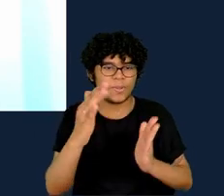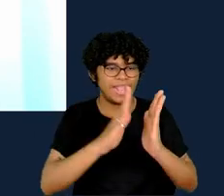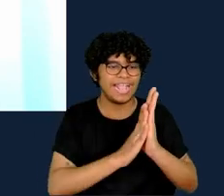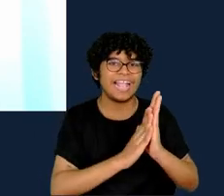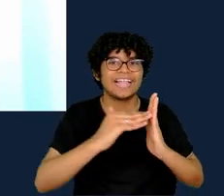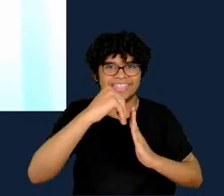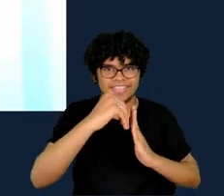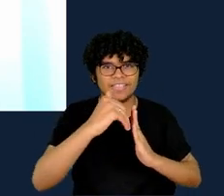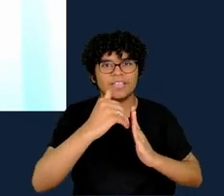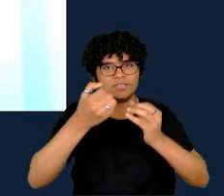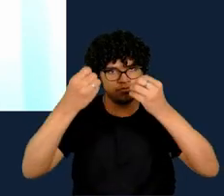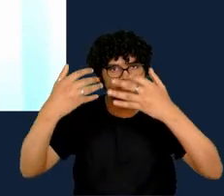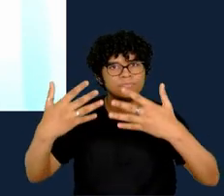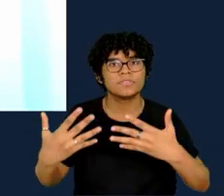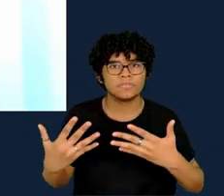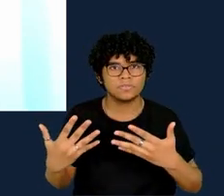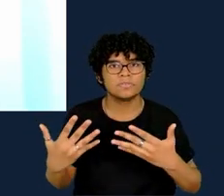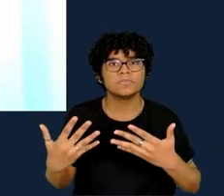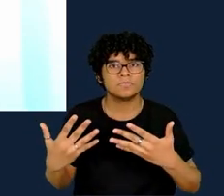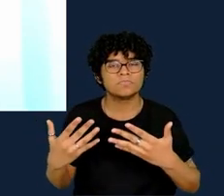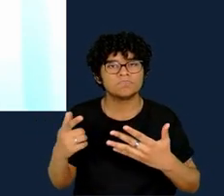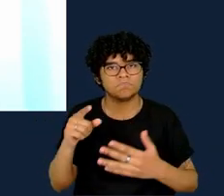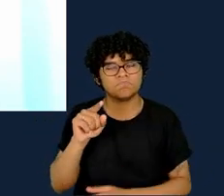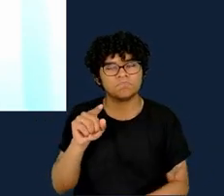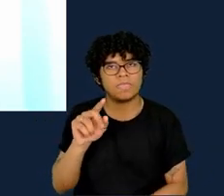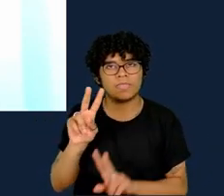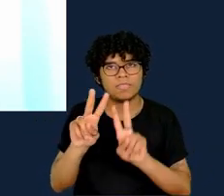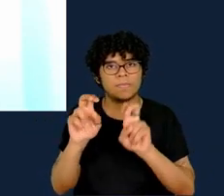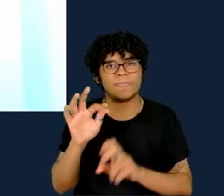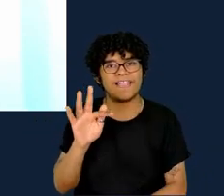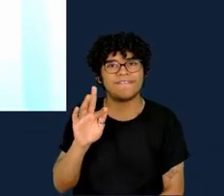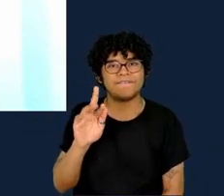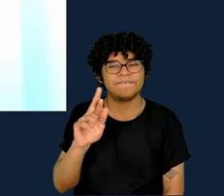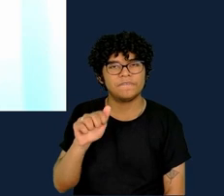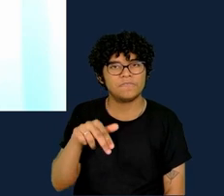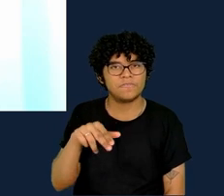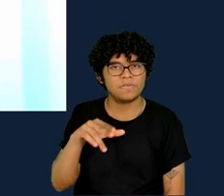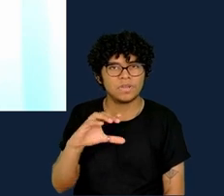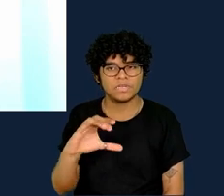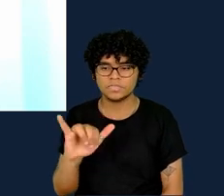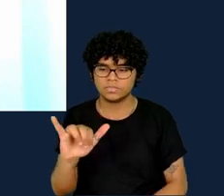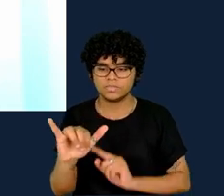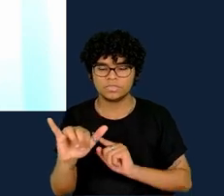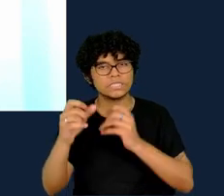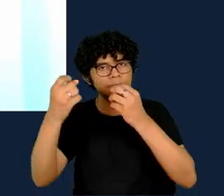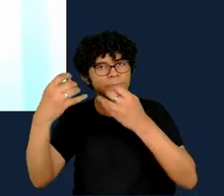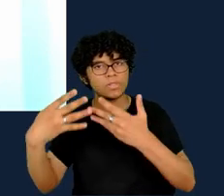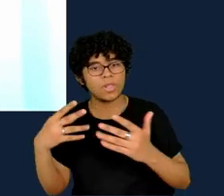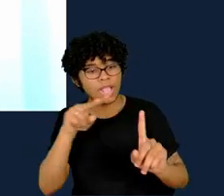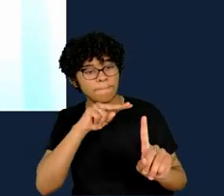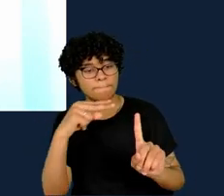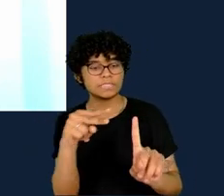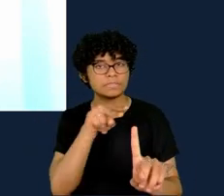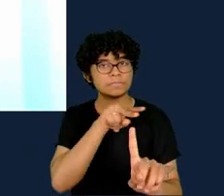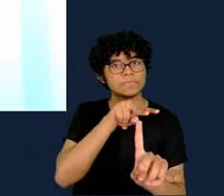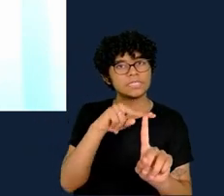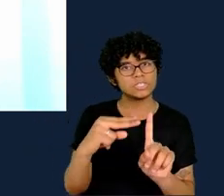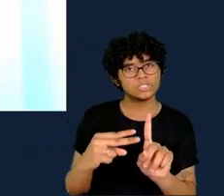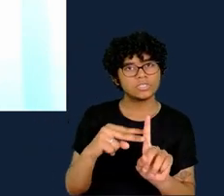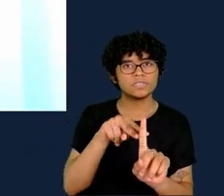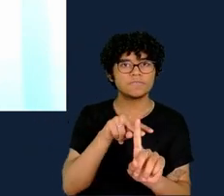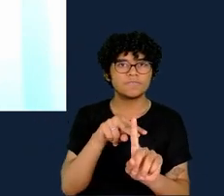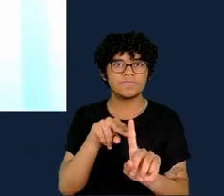que o que a Franci falou de ter outros olhares, além do olhar mais comum